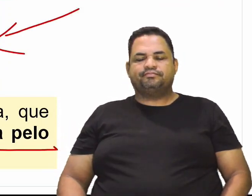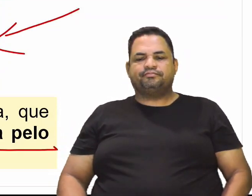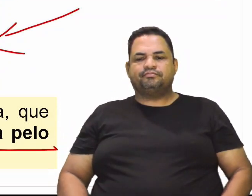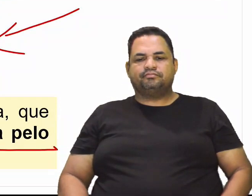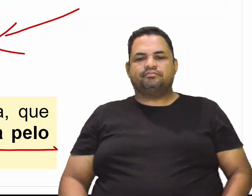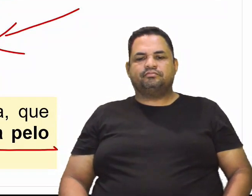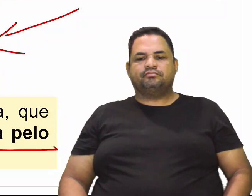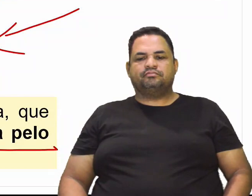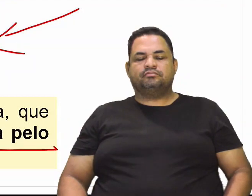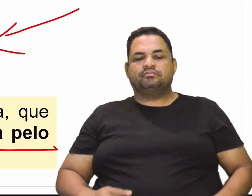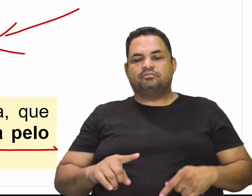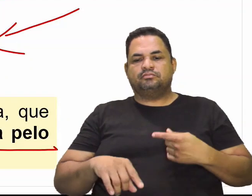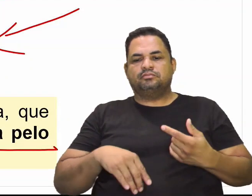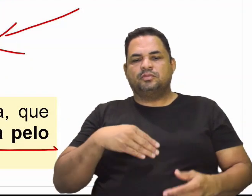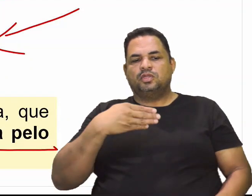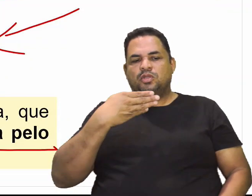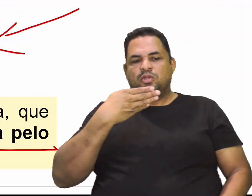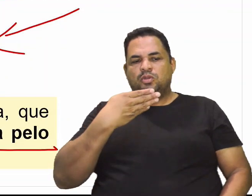em